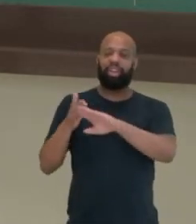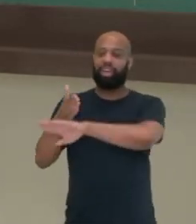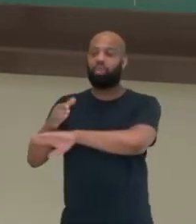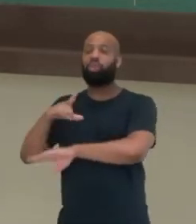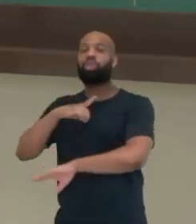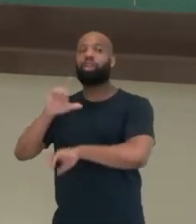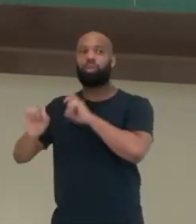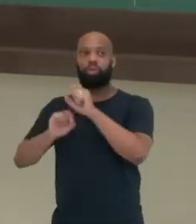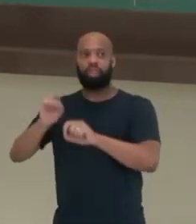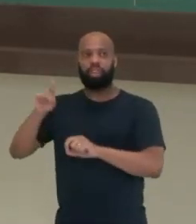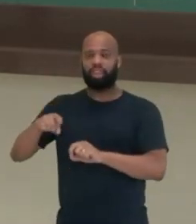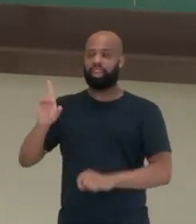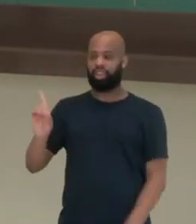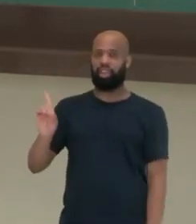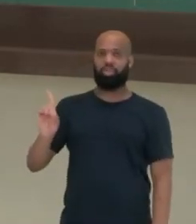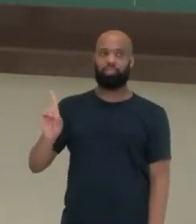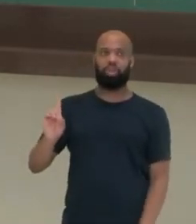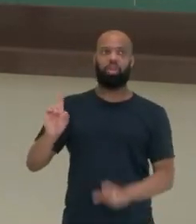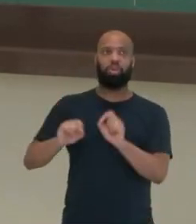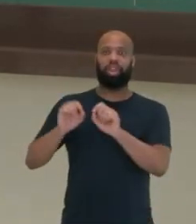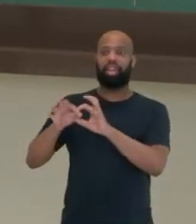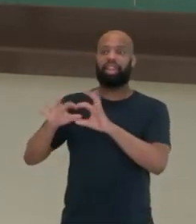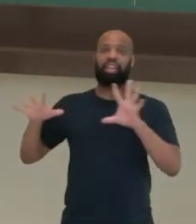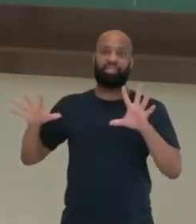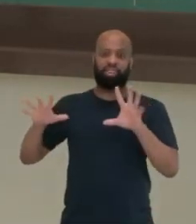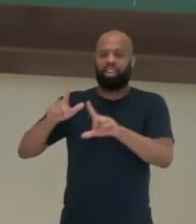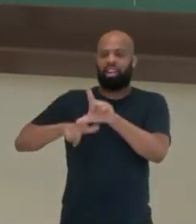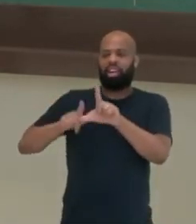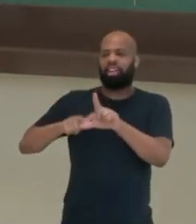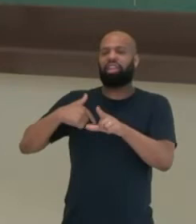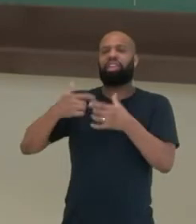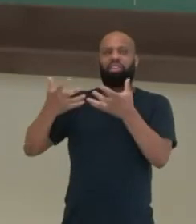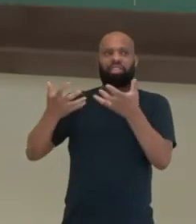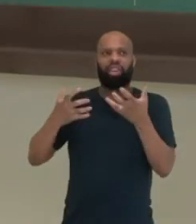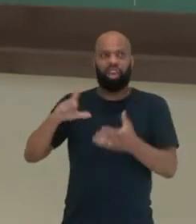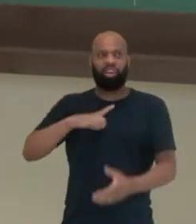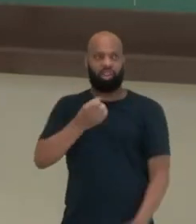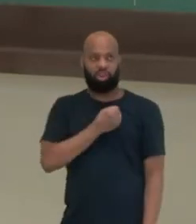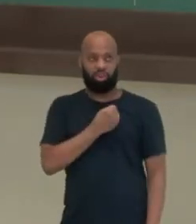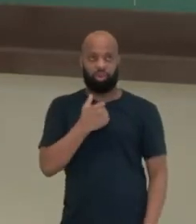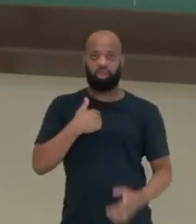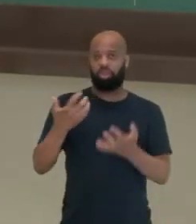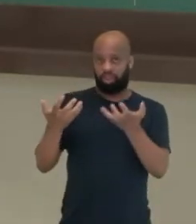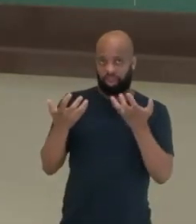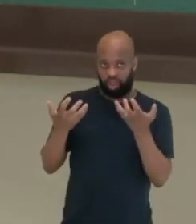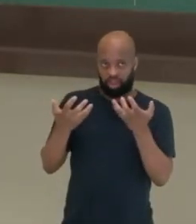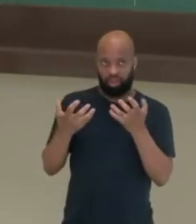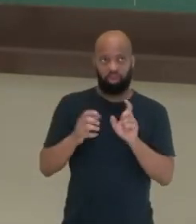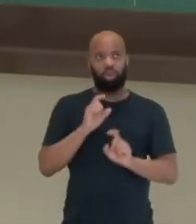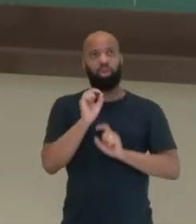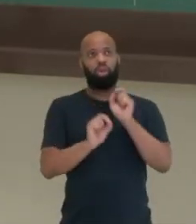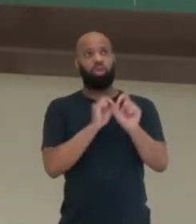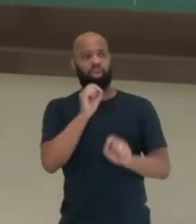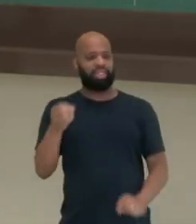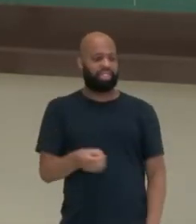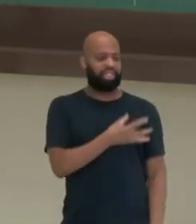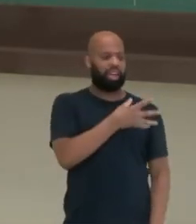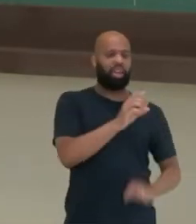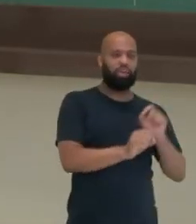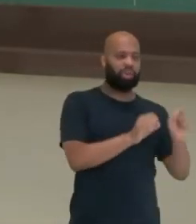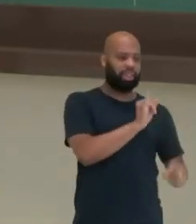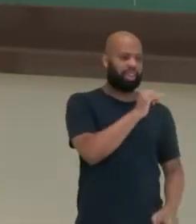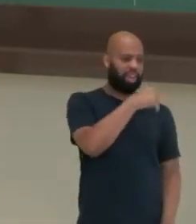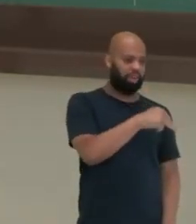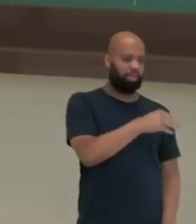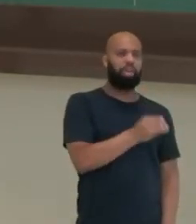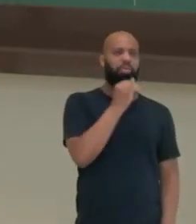tenho o que a gente chama de domínio, variável livre. A letra que eu quiser, o número que eu quiser. O que sai se chama imagem.